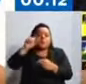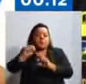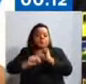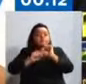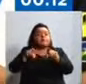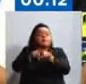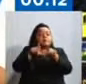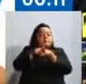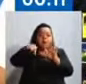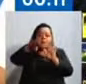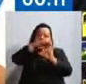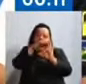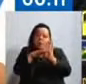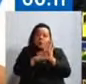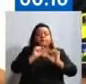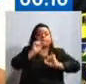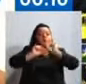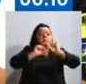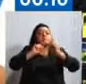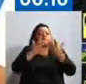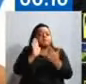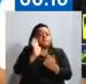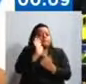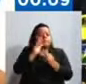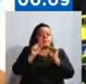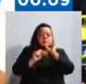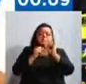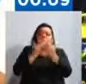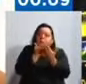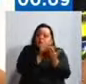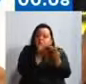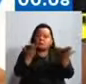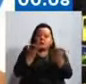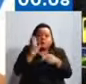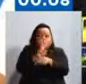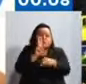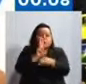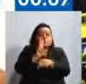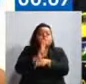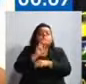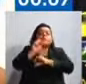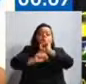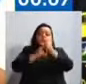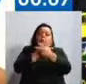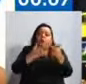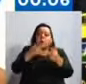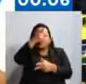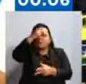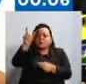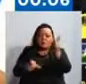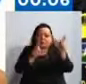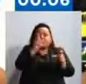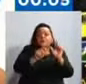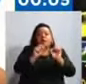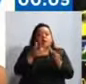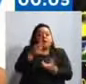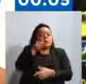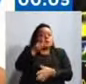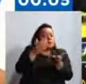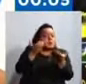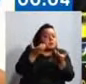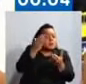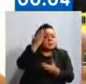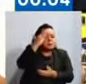Medidas, porque, dessa forma, nós vamos inibir e proteger o consumidor. Eu quero saber agora de você, candidato Genesi. O que